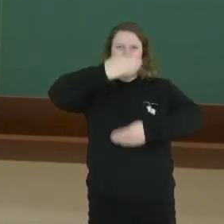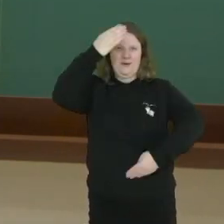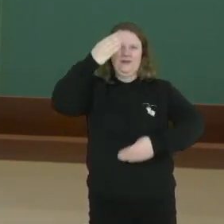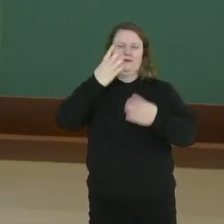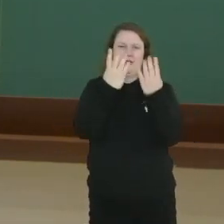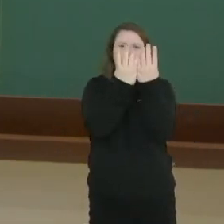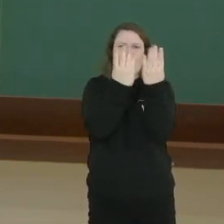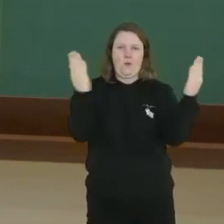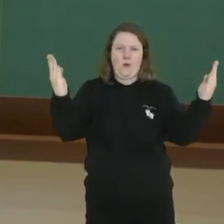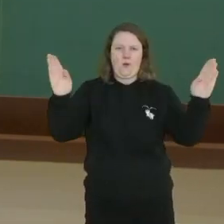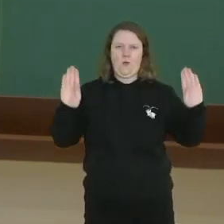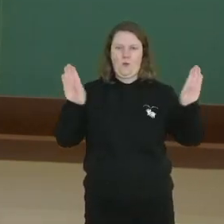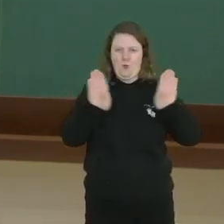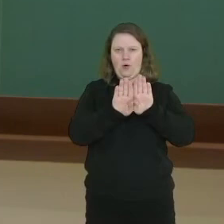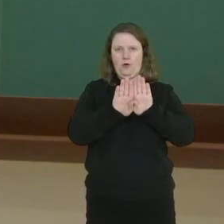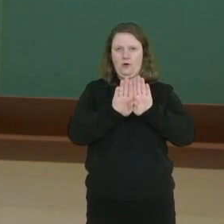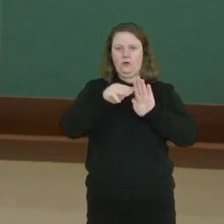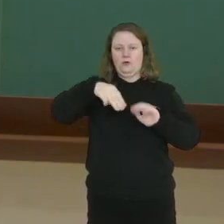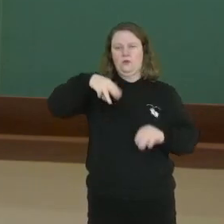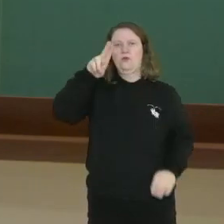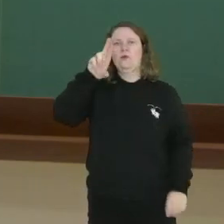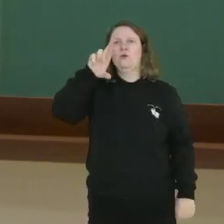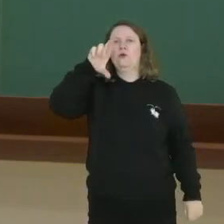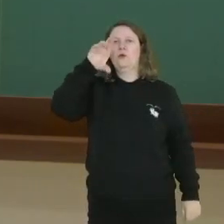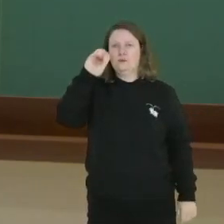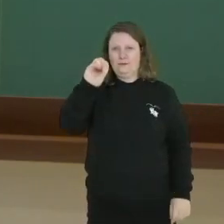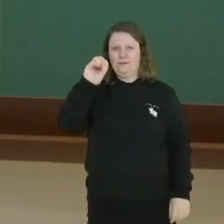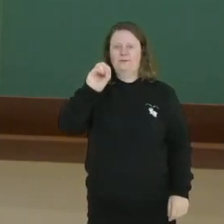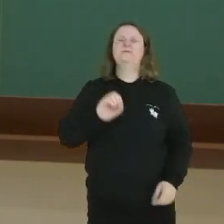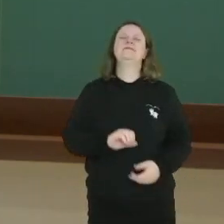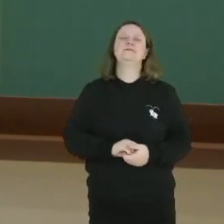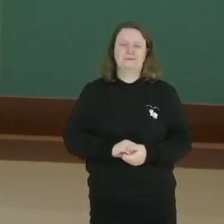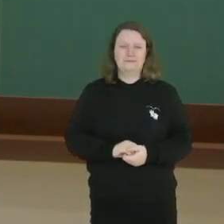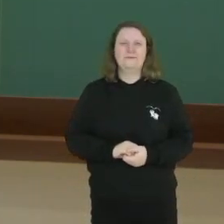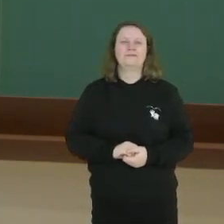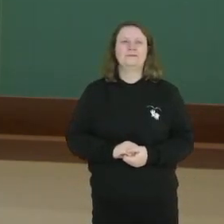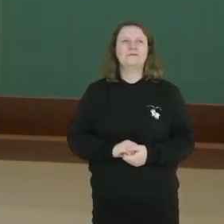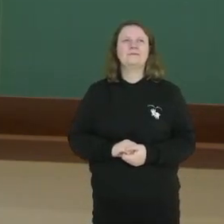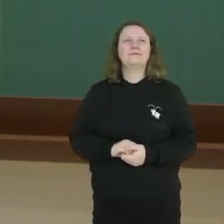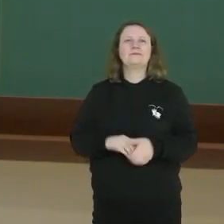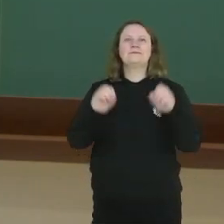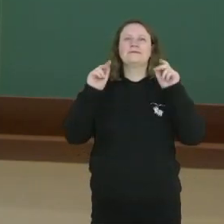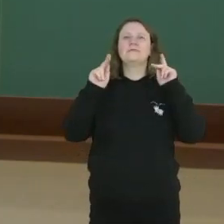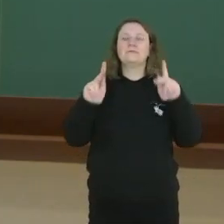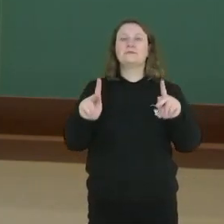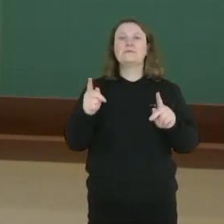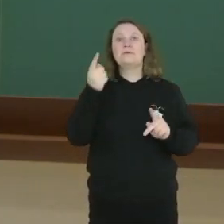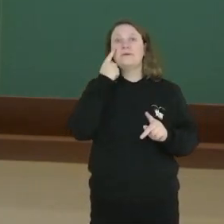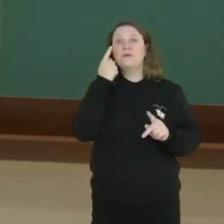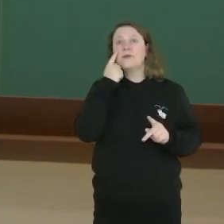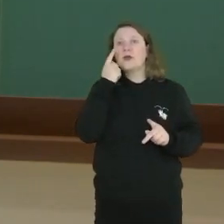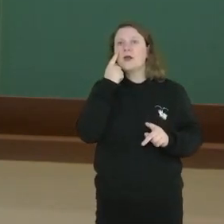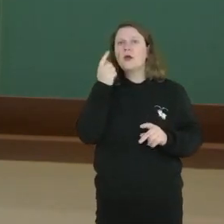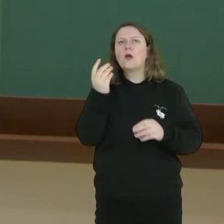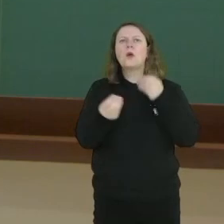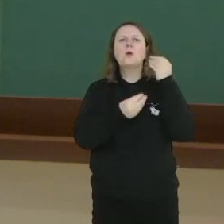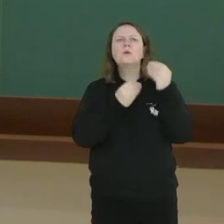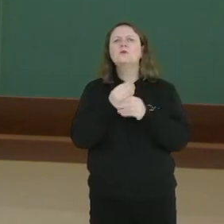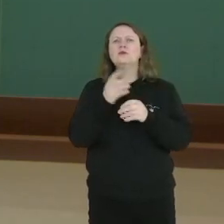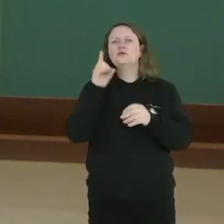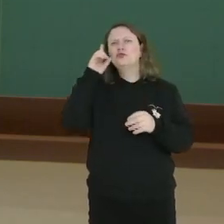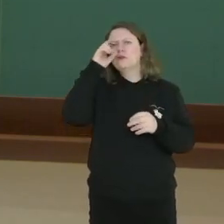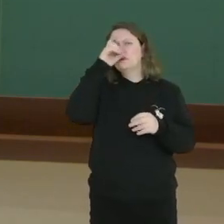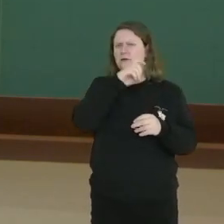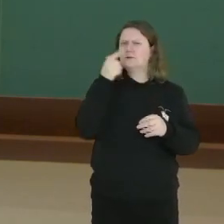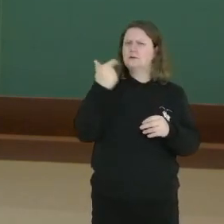cerca, para poder fazer todo o contorno desse terreno, ok? Então, olha como não é difícil, mas a gente tem que voltar na